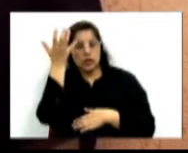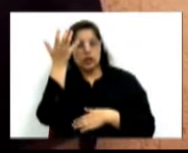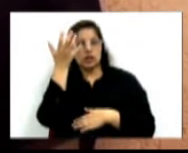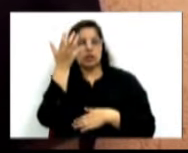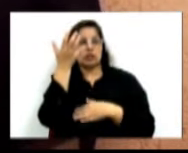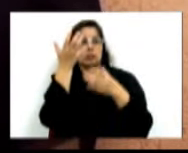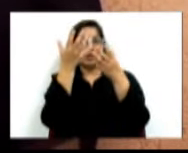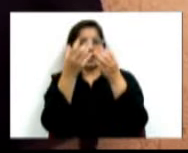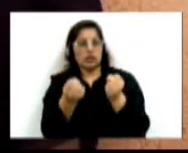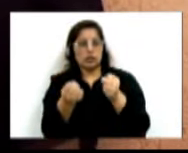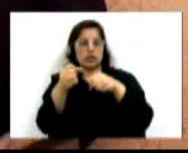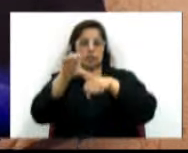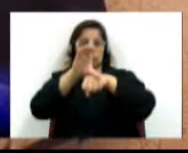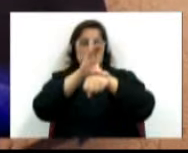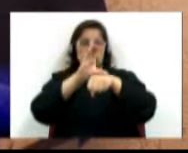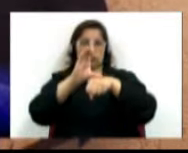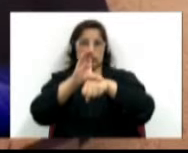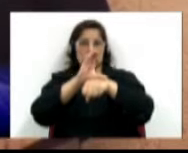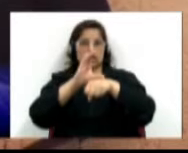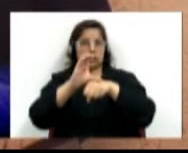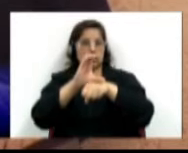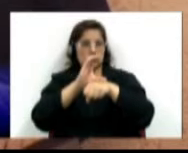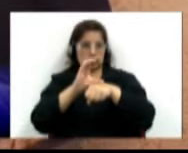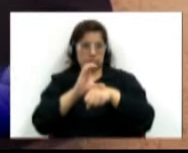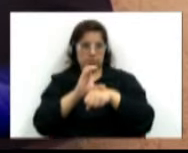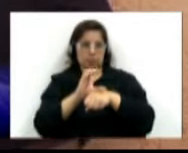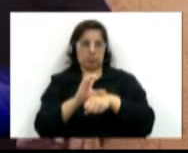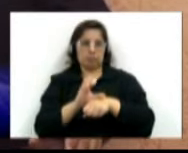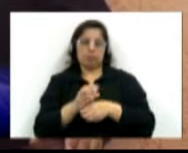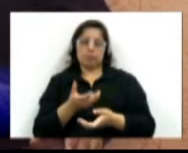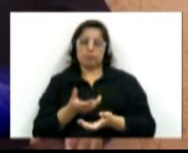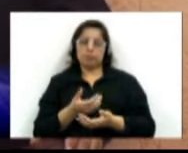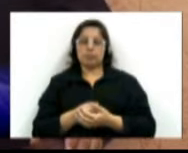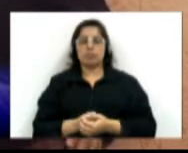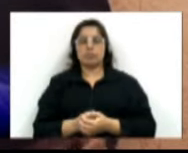Carta Magna, que em breve será alvo de golpistas que aí estão.